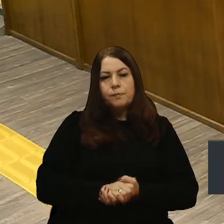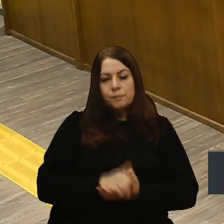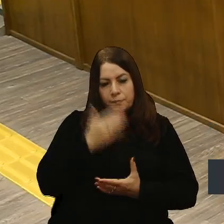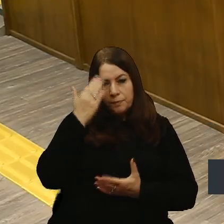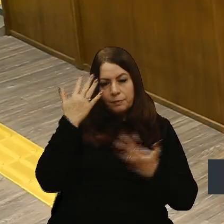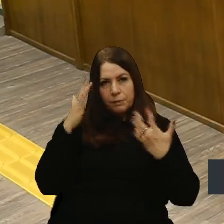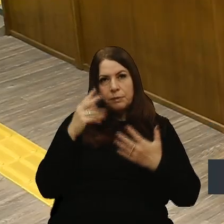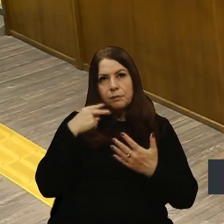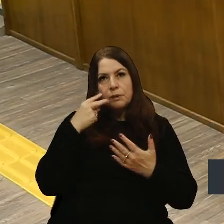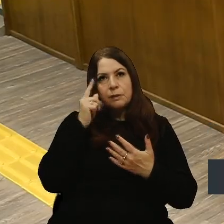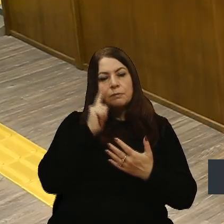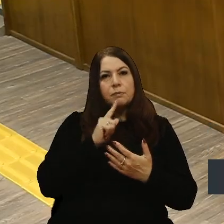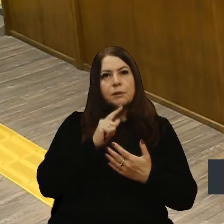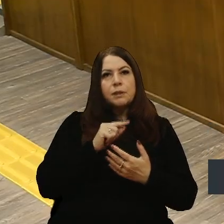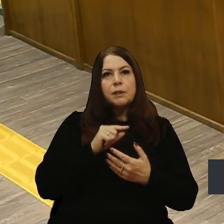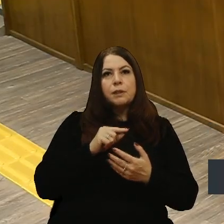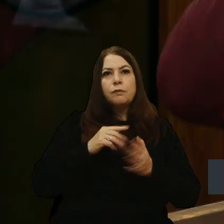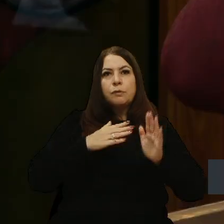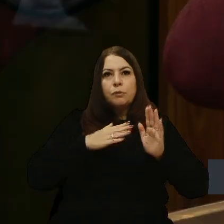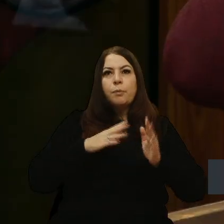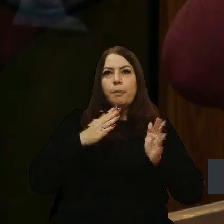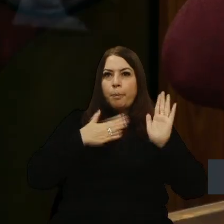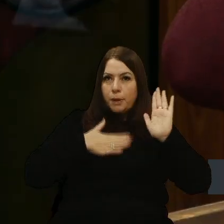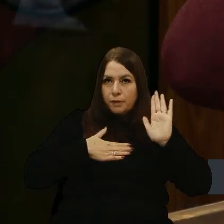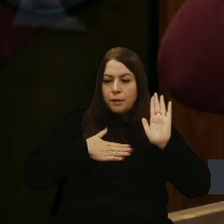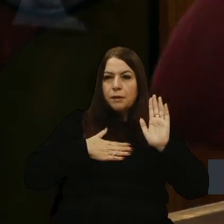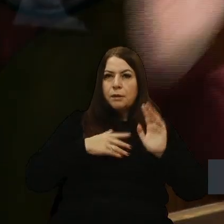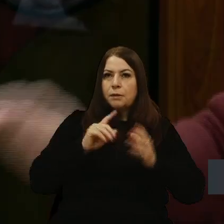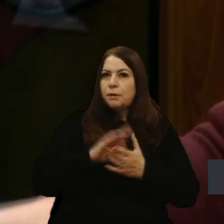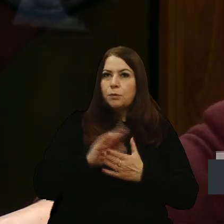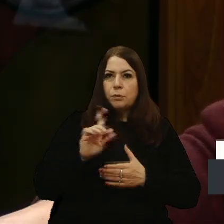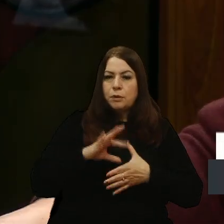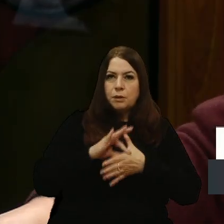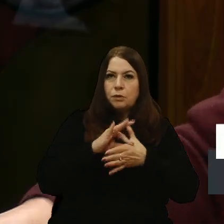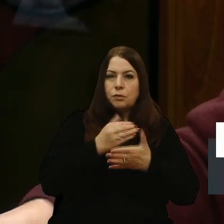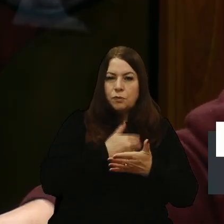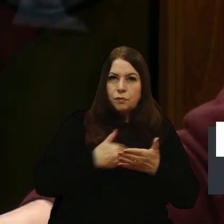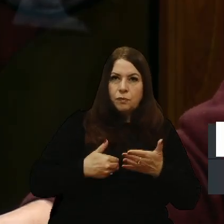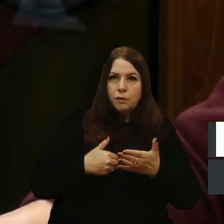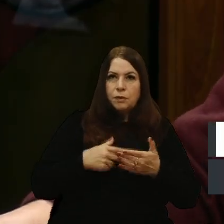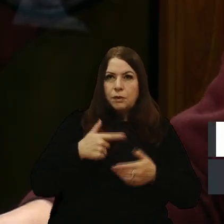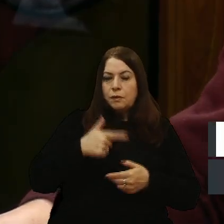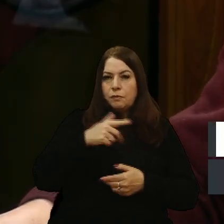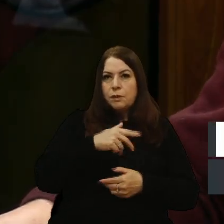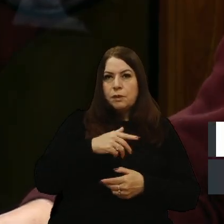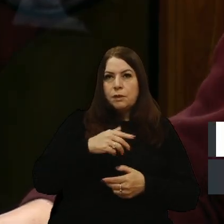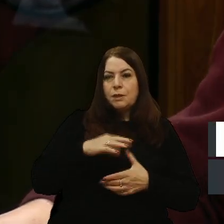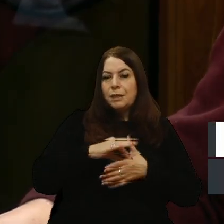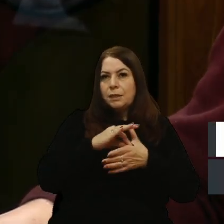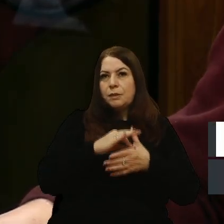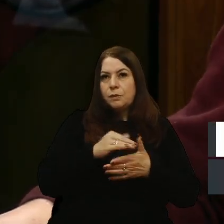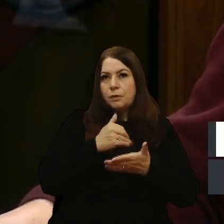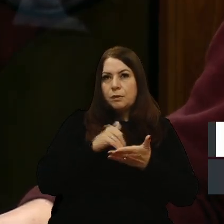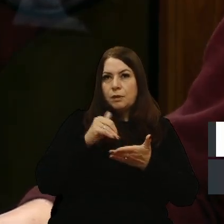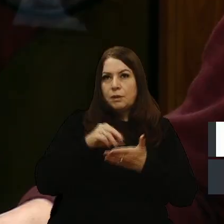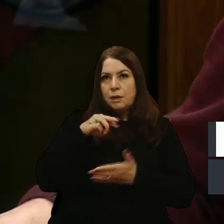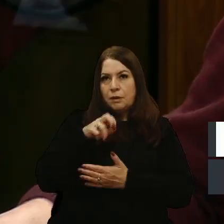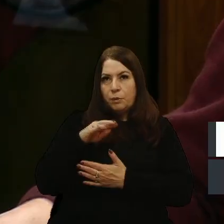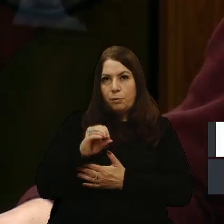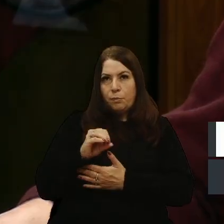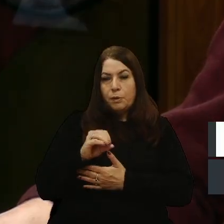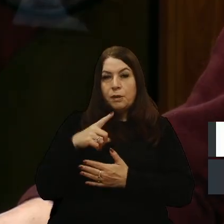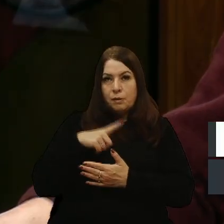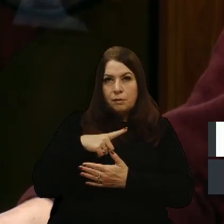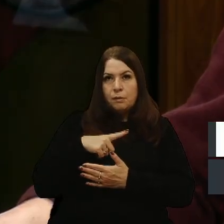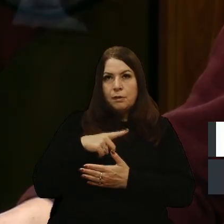vereador Lucas. Eu vou me comprometer com o senhor, mesmo não sendo líder do governo e nem vice-líder, com o secretário Mauro, de